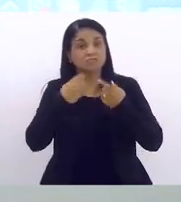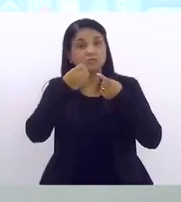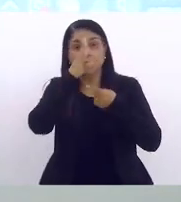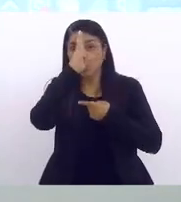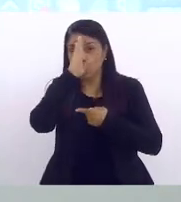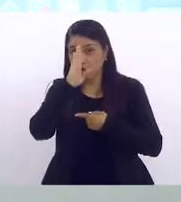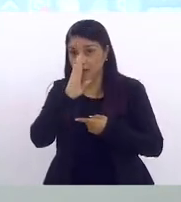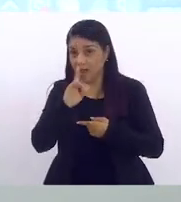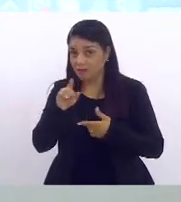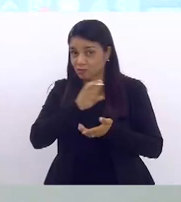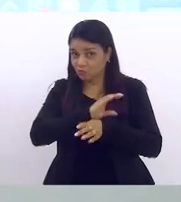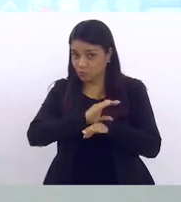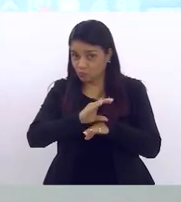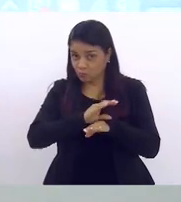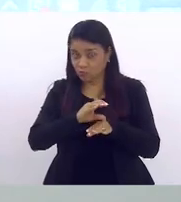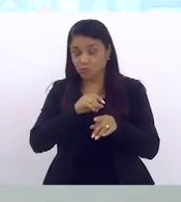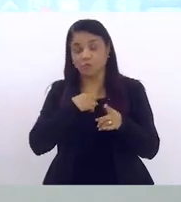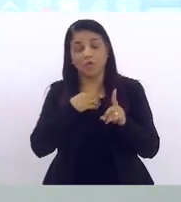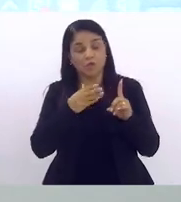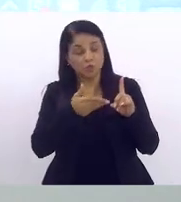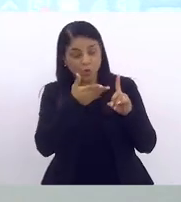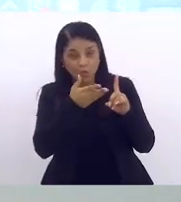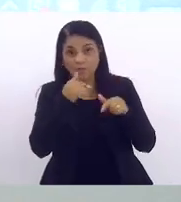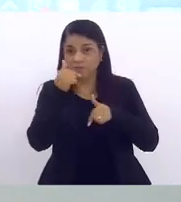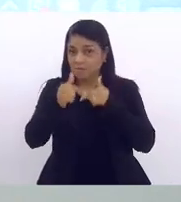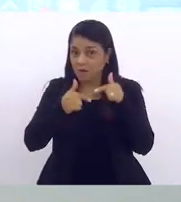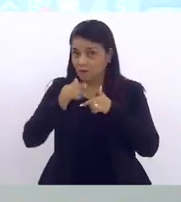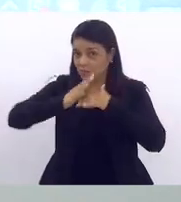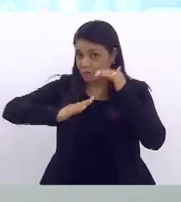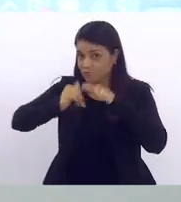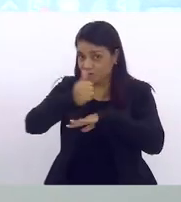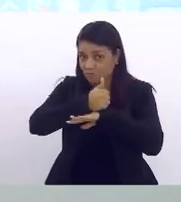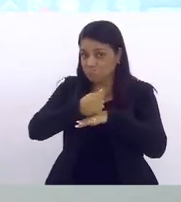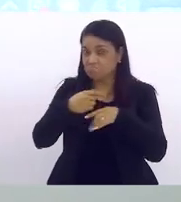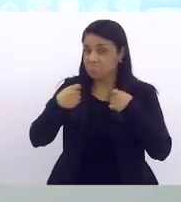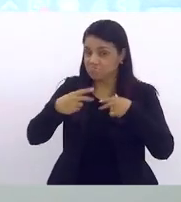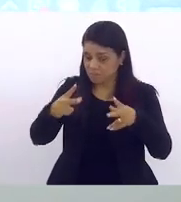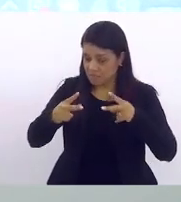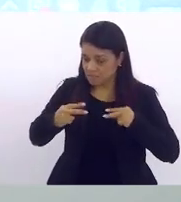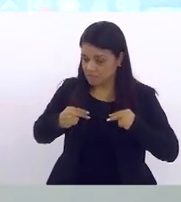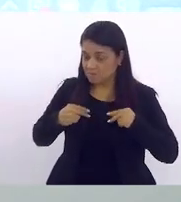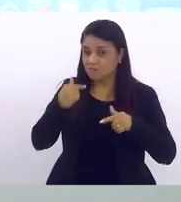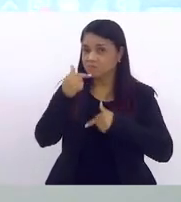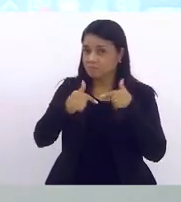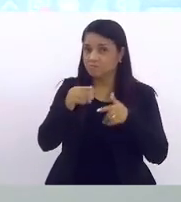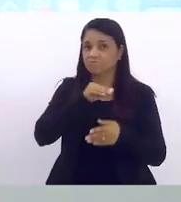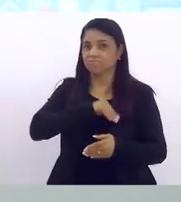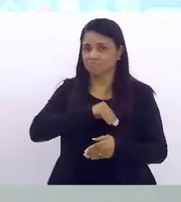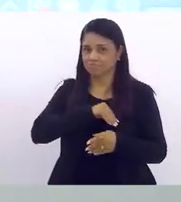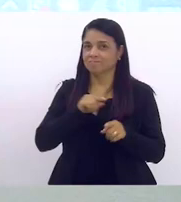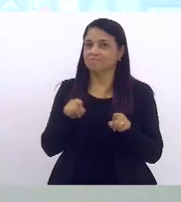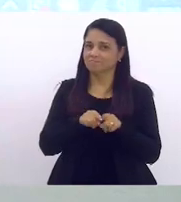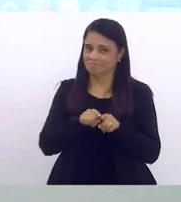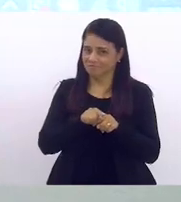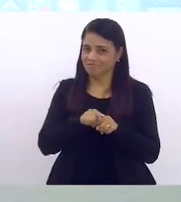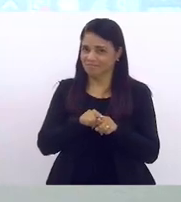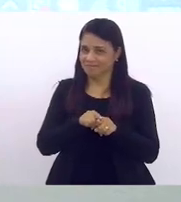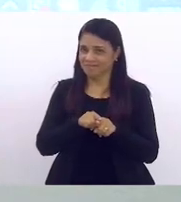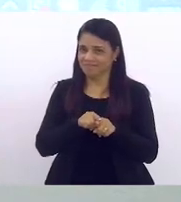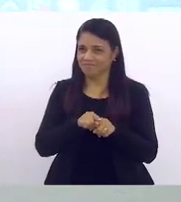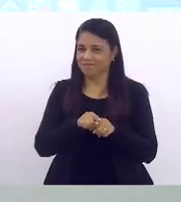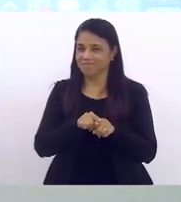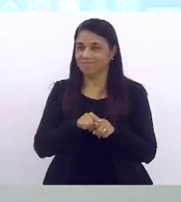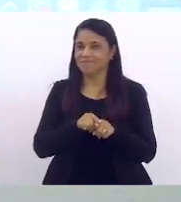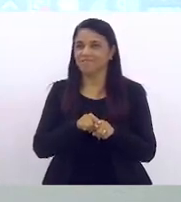Mas nós, doulas, enquanto trabalhadoras, profissionais, merecemos receber pelo trabalho que estamos fazendo, claro, também. Exatamente. E é